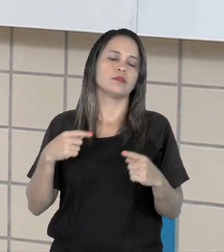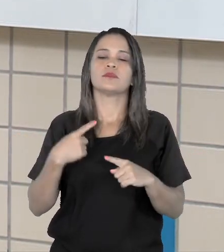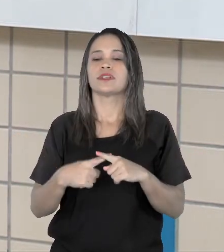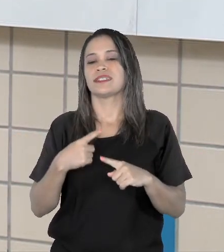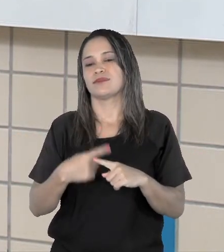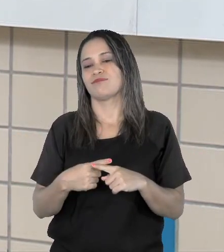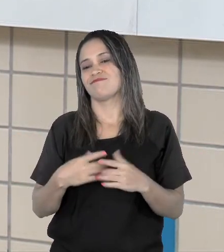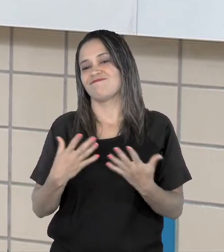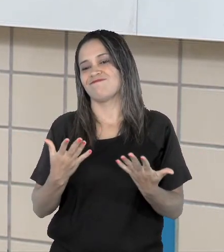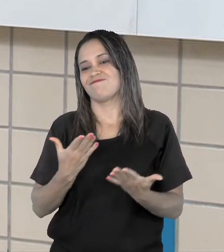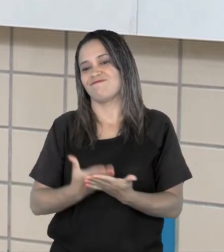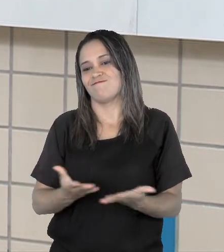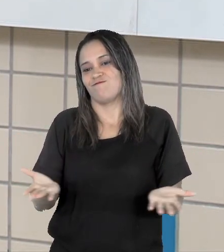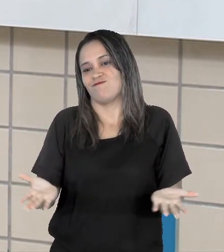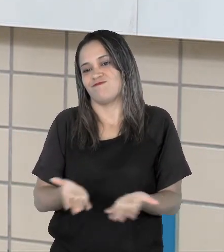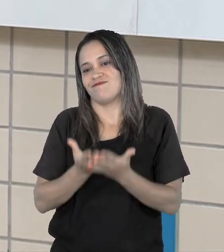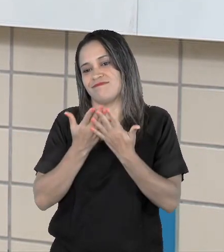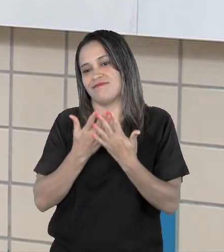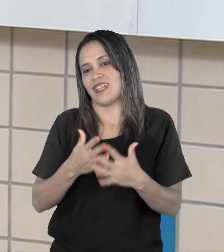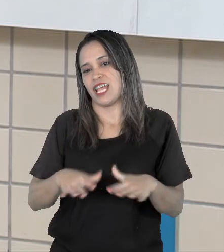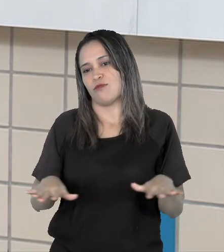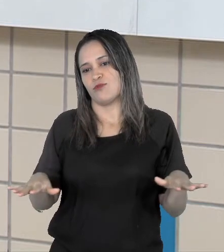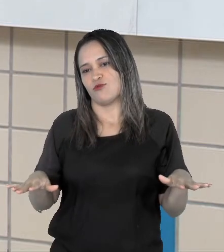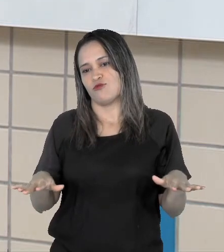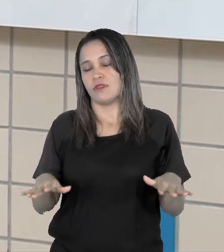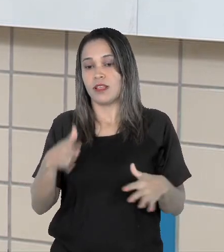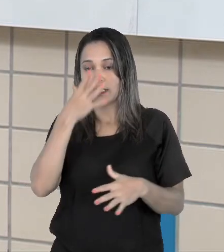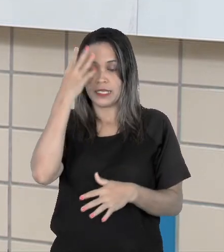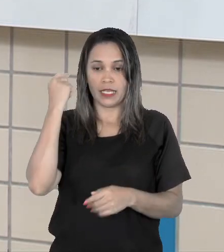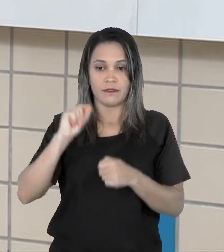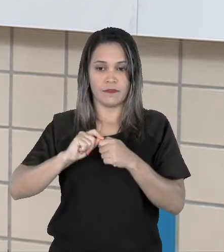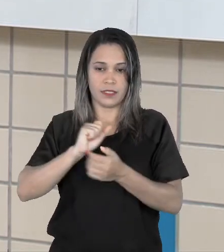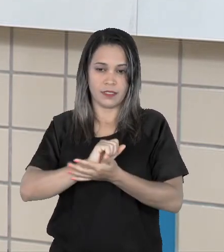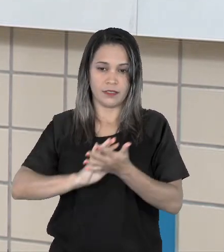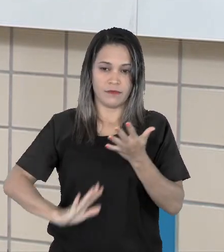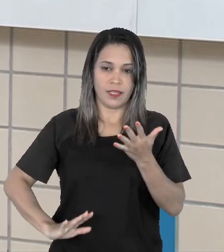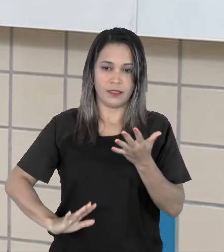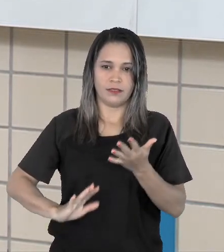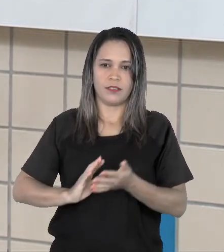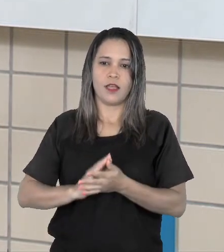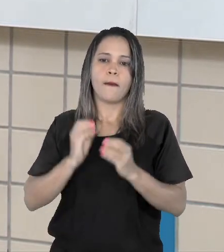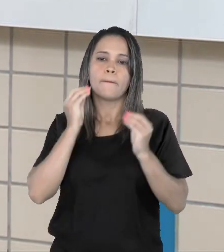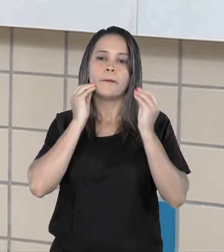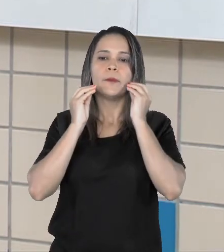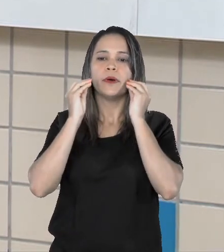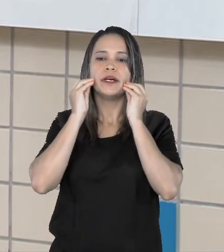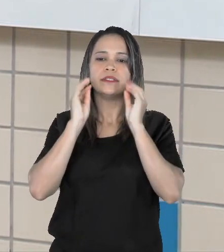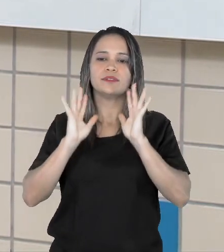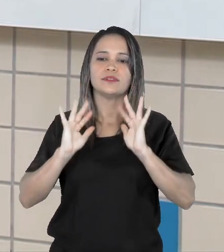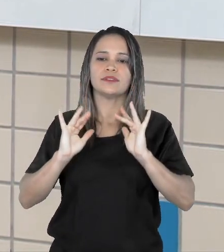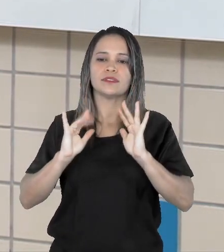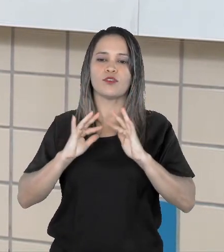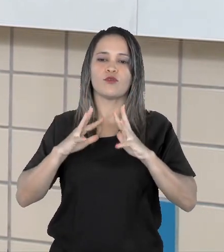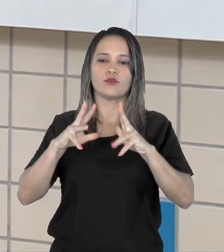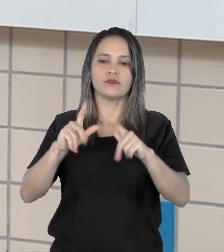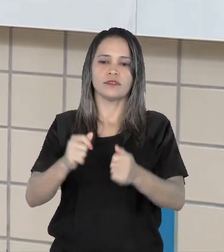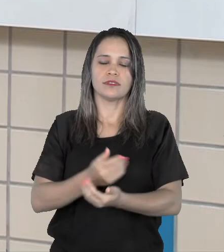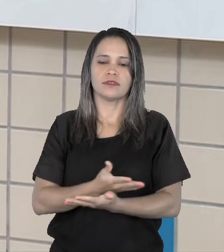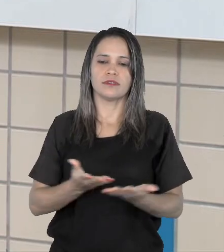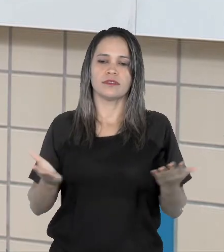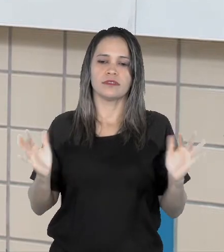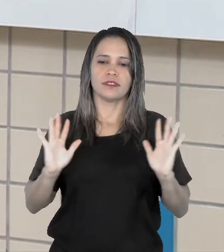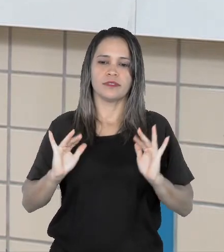aula hoje já acabou. Não esqueça de fazer as nossas atividades, tá? Um beijinho em todos vocês.